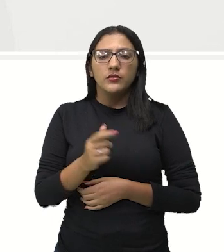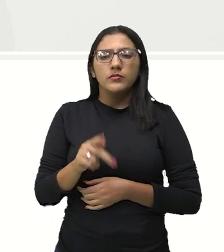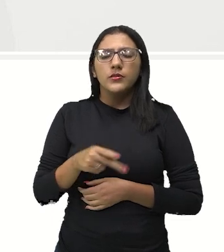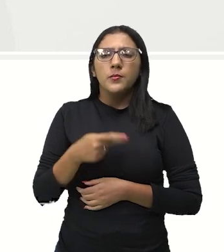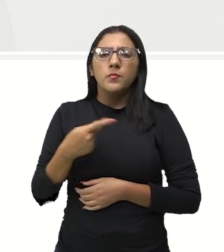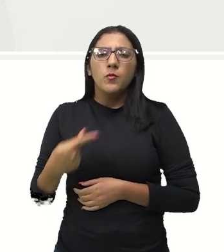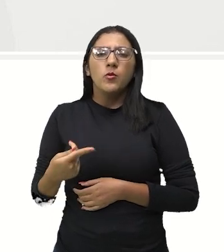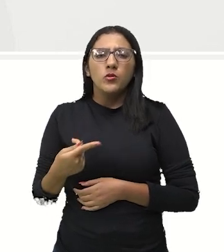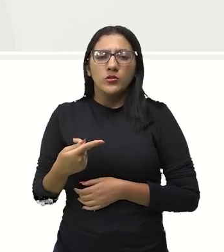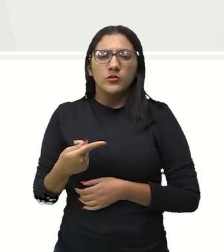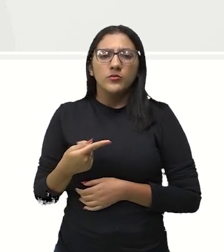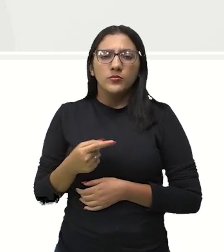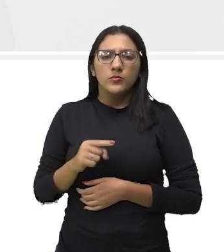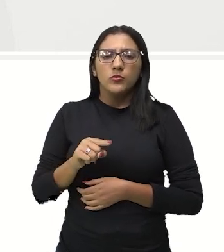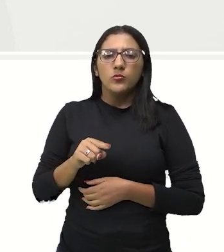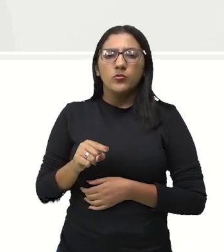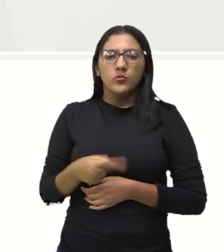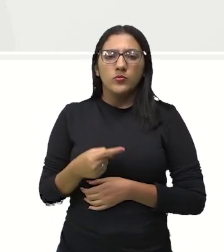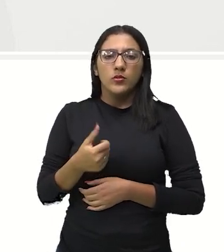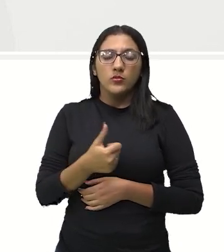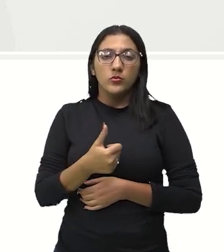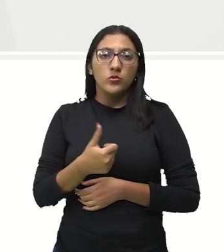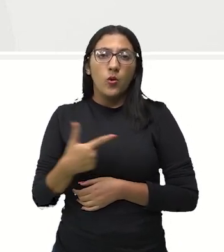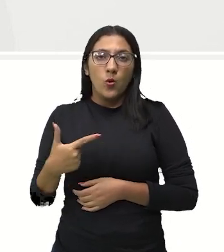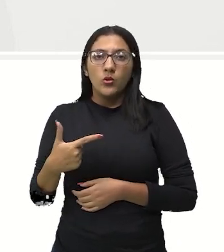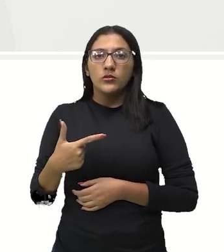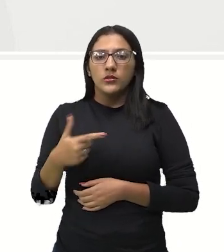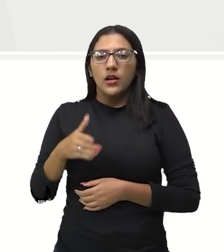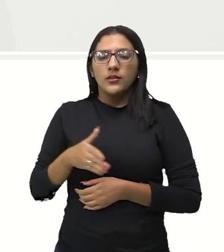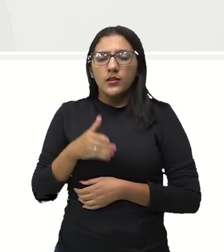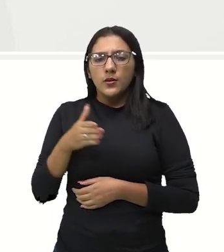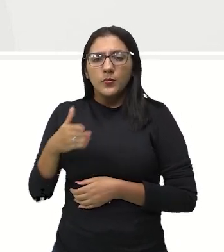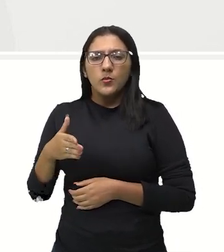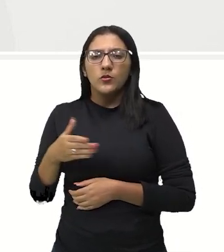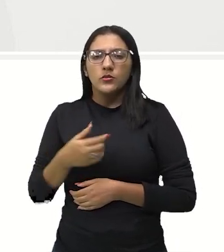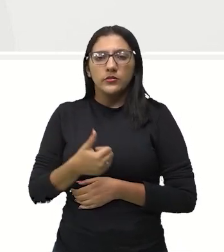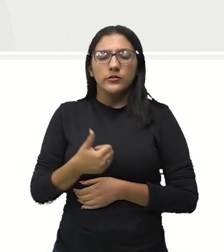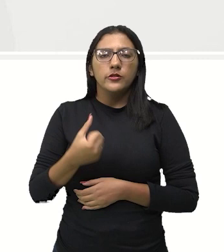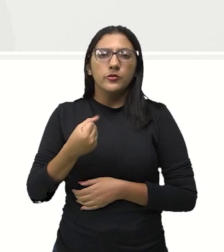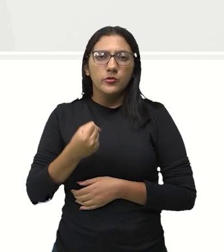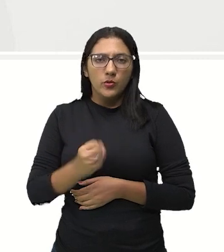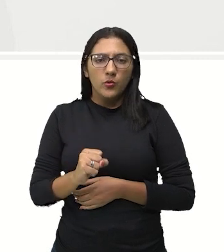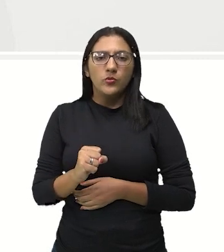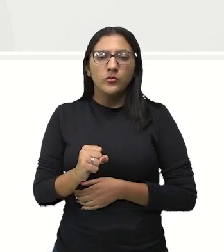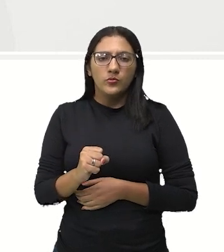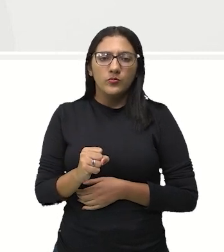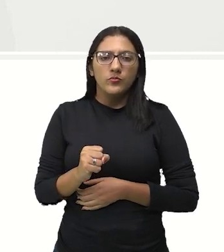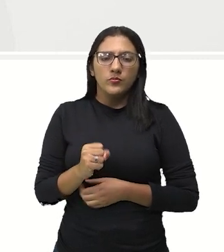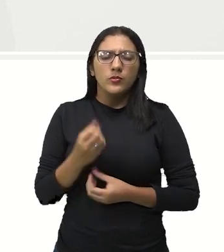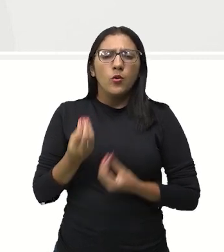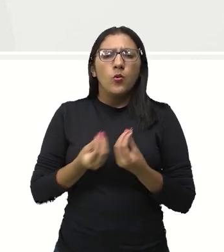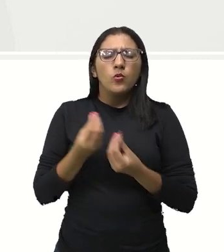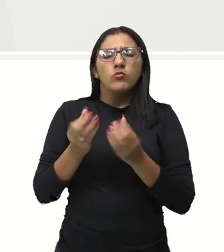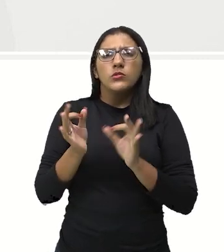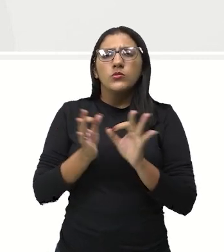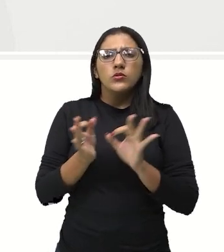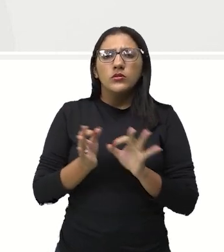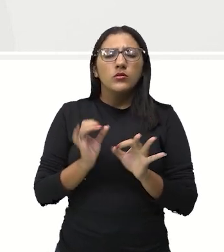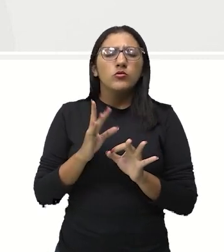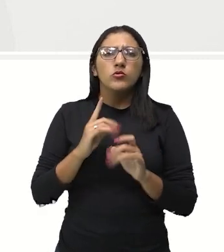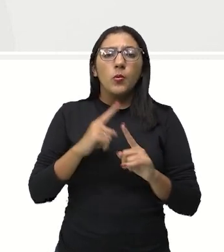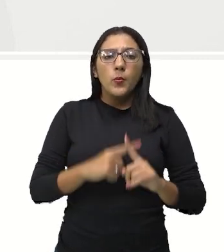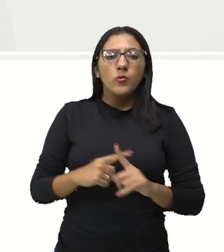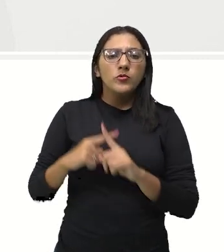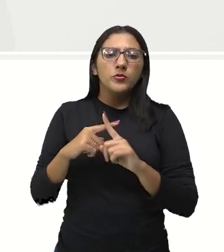saber os valores? Eu estou multiplicando, pessoal. Aquela técnica lá que vocês aprenderam. Multiplica pelos números naturais, ó. E